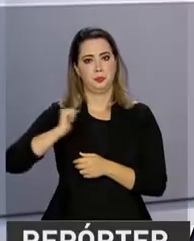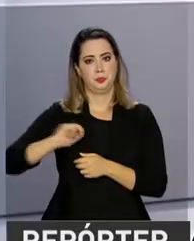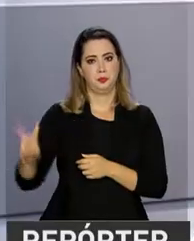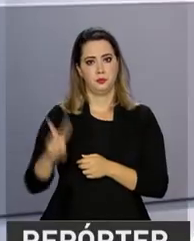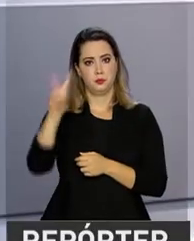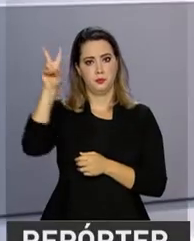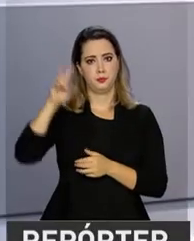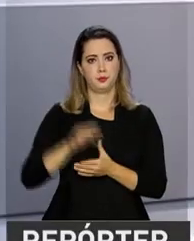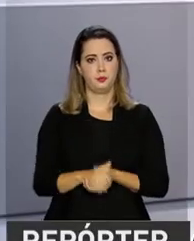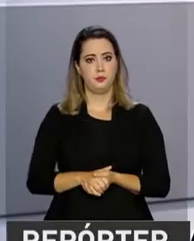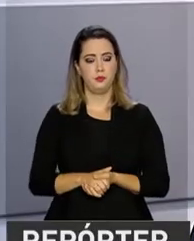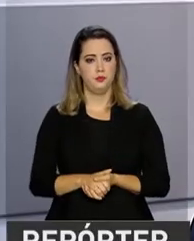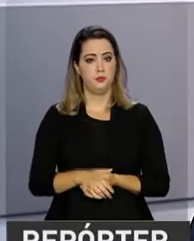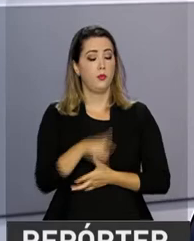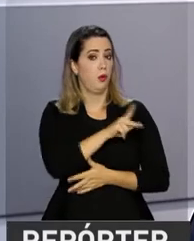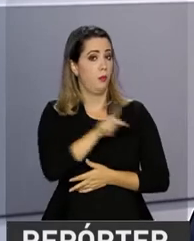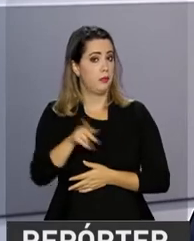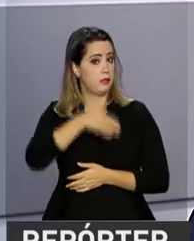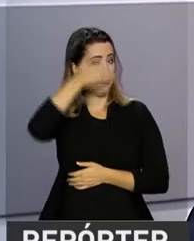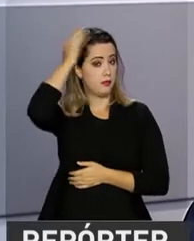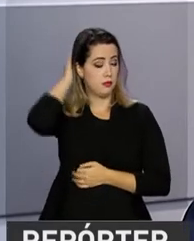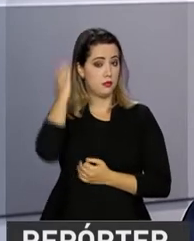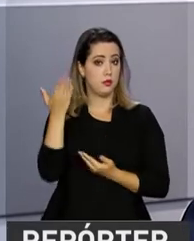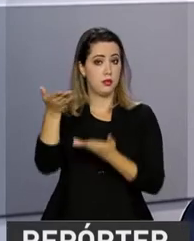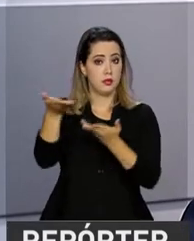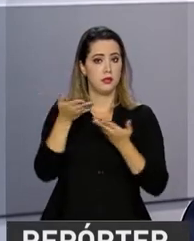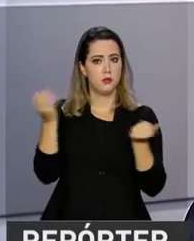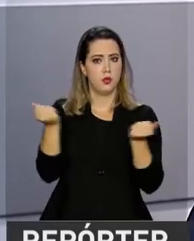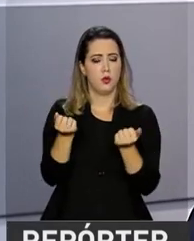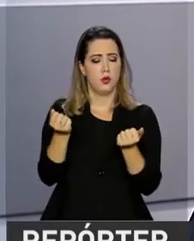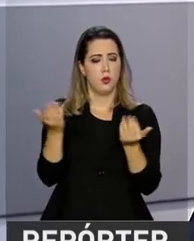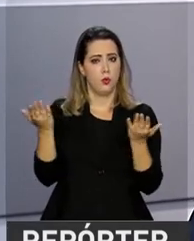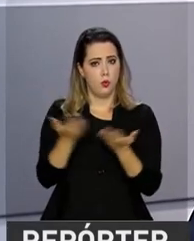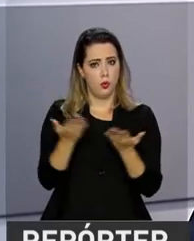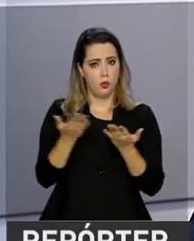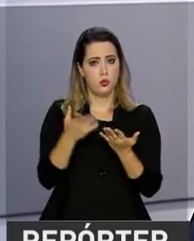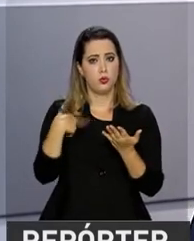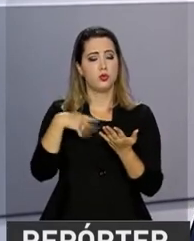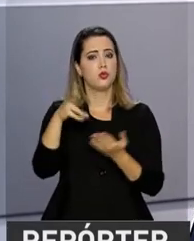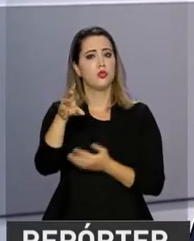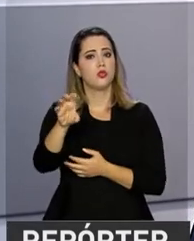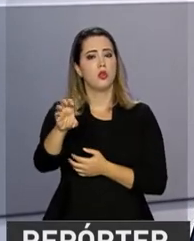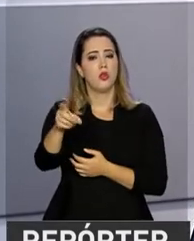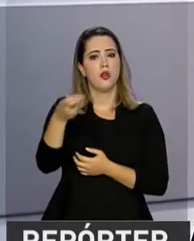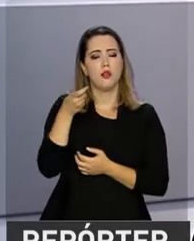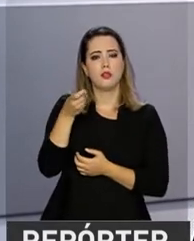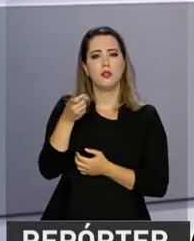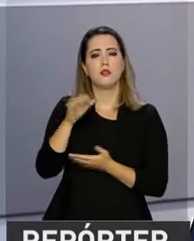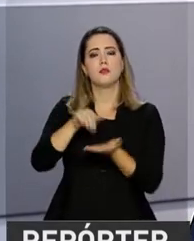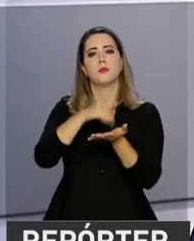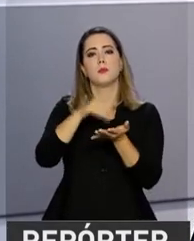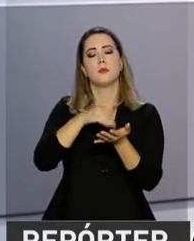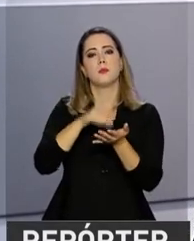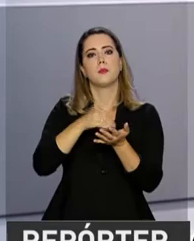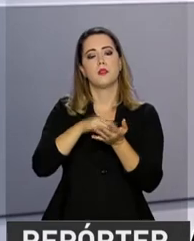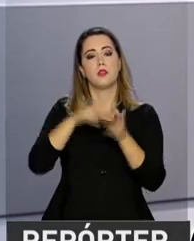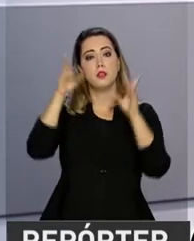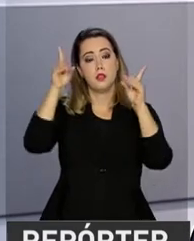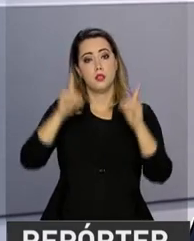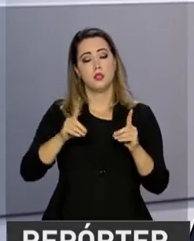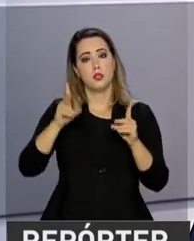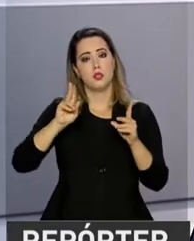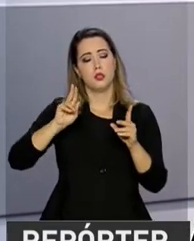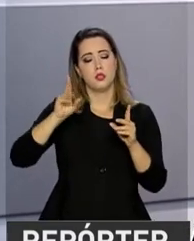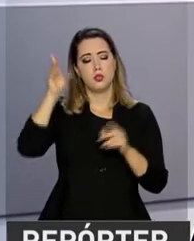o presidente michel temer recebeu hoje a secretária nacional de cidadania do ministério dos direitos humanos flávia piovesan